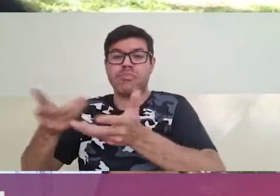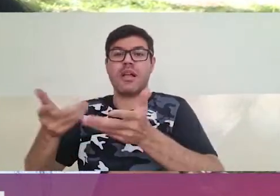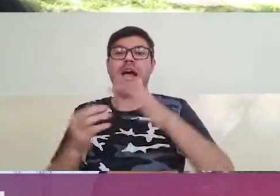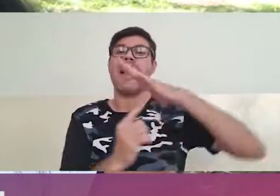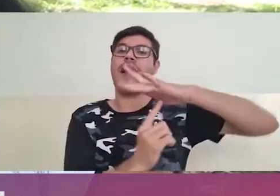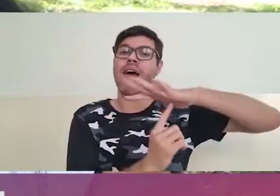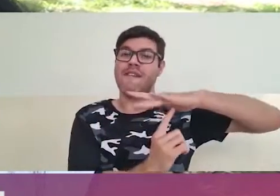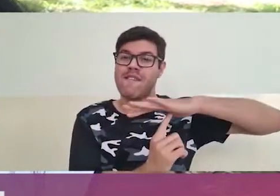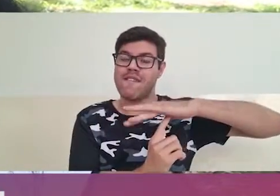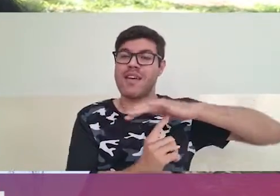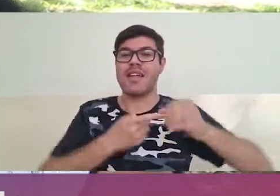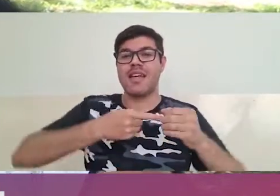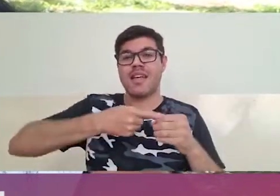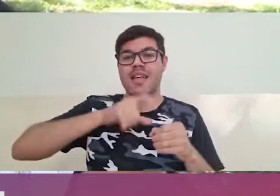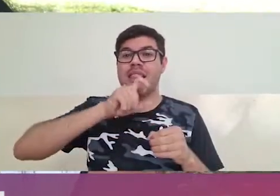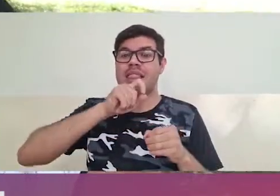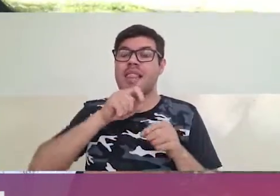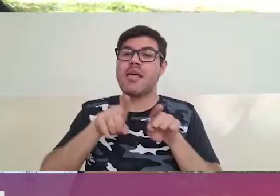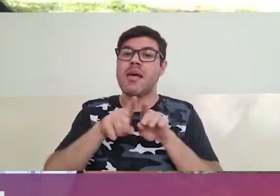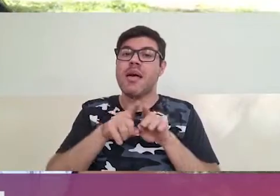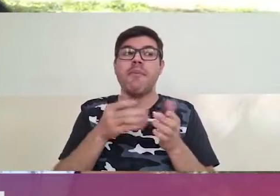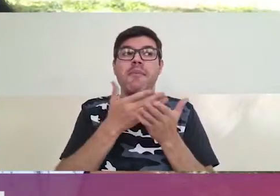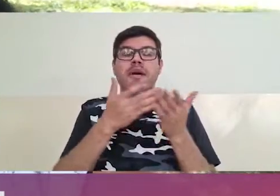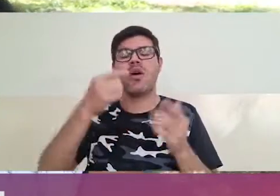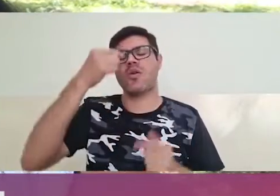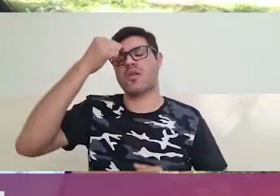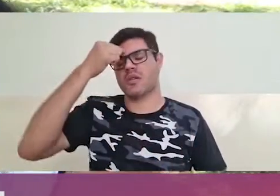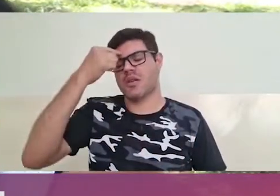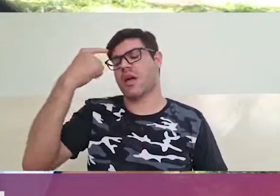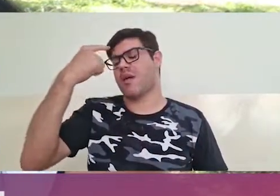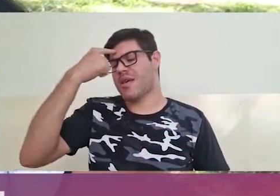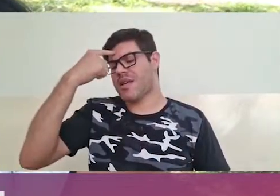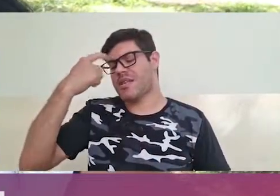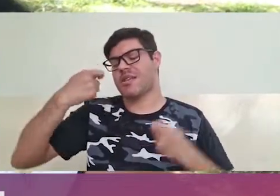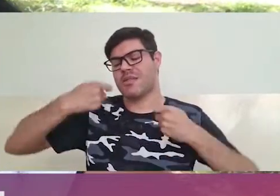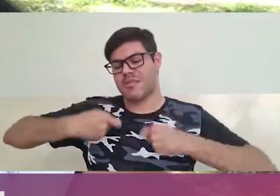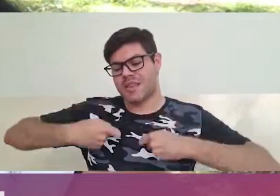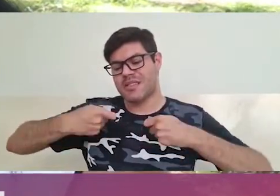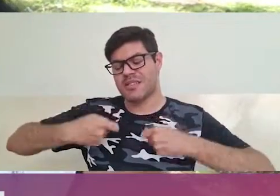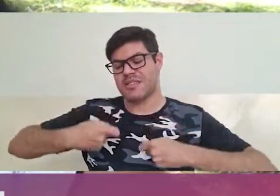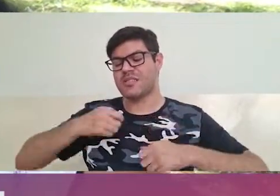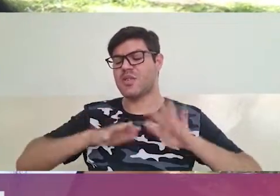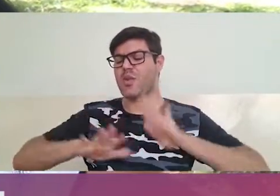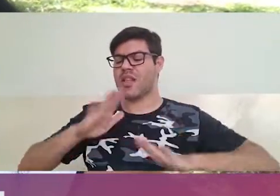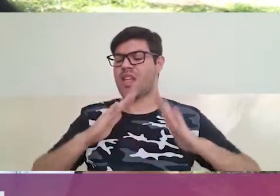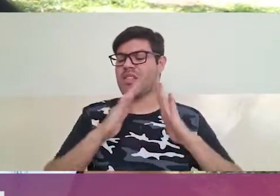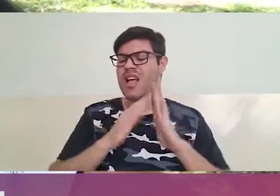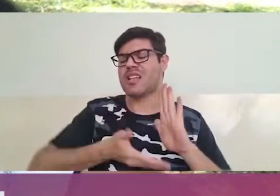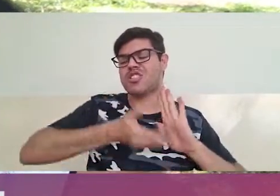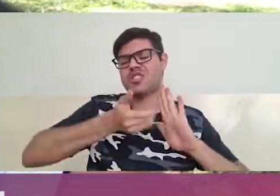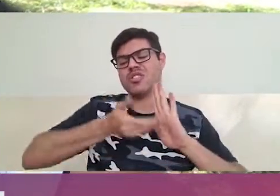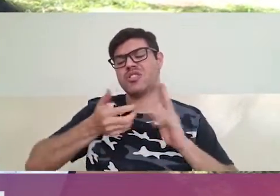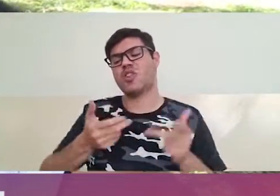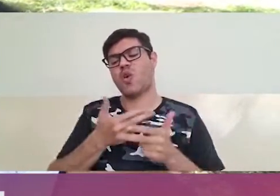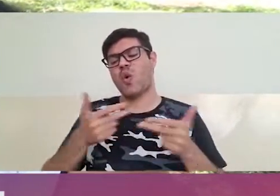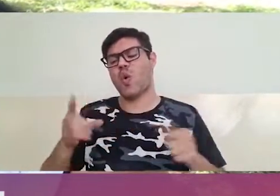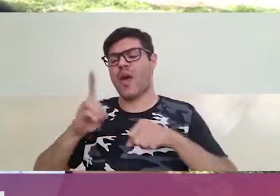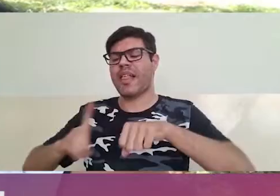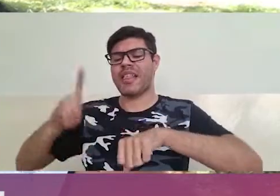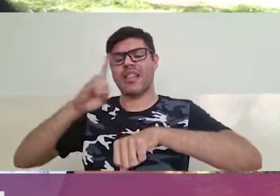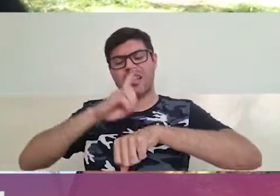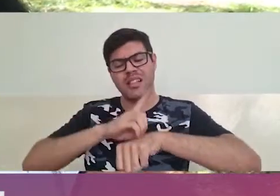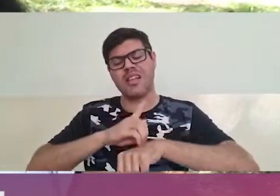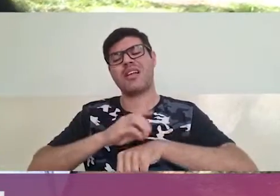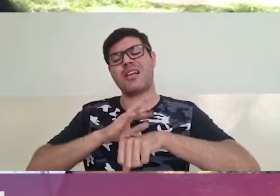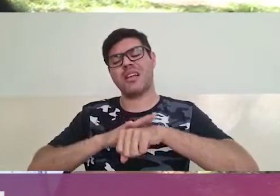uma equipe nas feiras municipais, para que o munícipe possa estar sendo conscientizado de nos ajudar